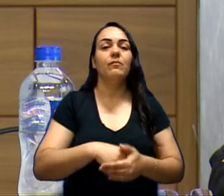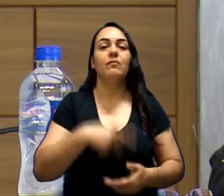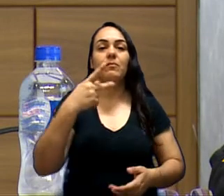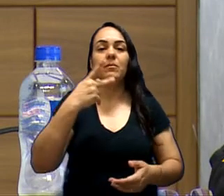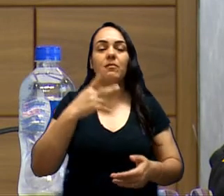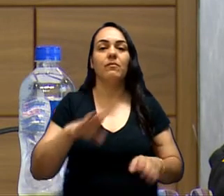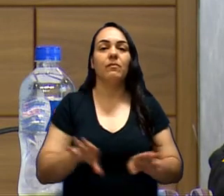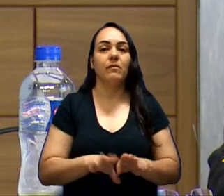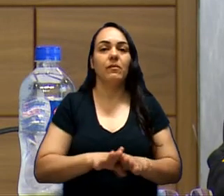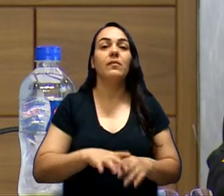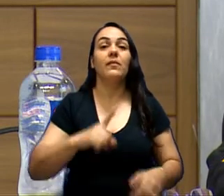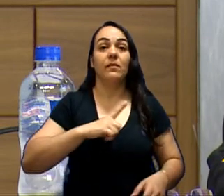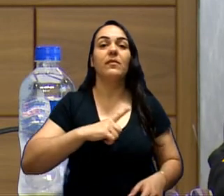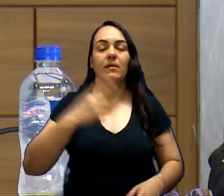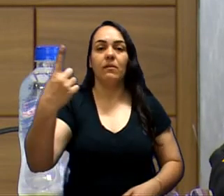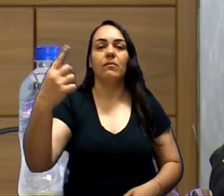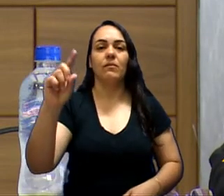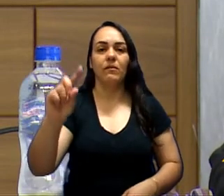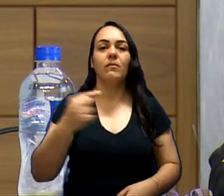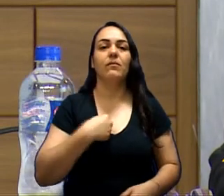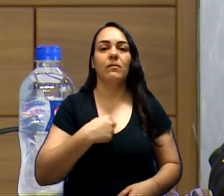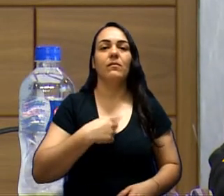Tem, presidente, tem.